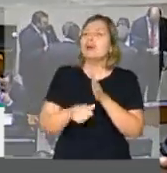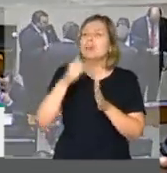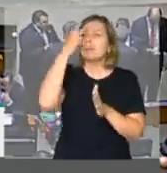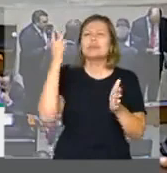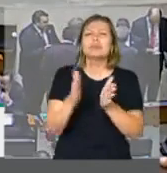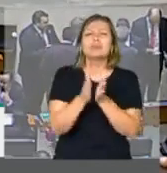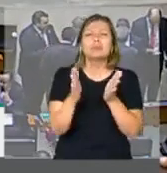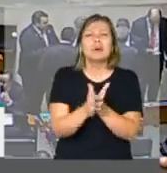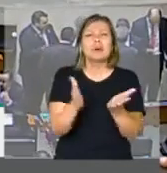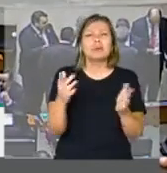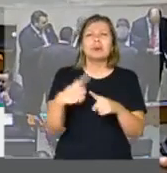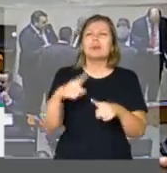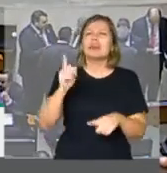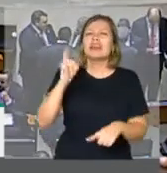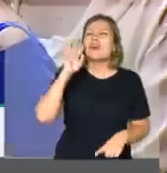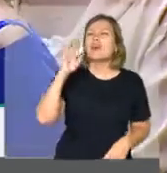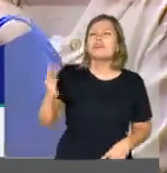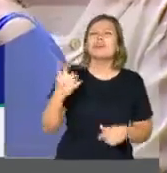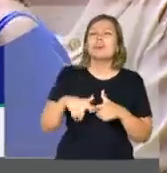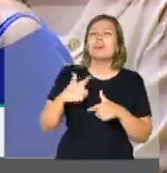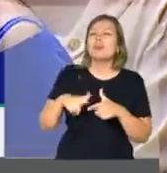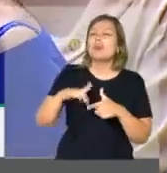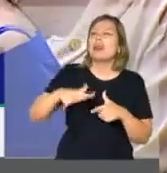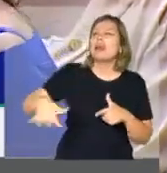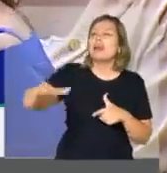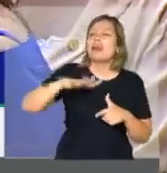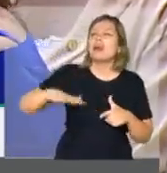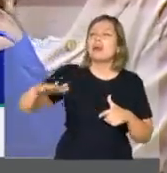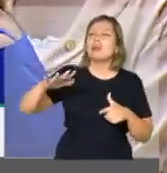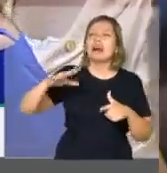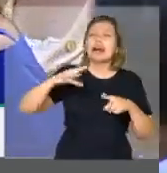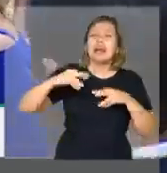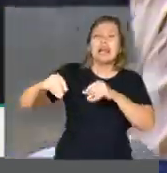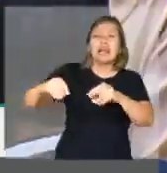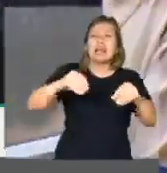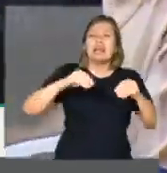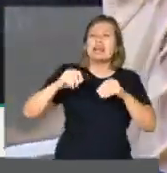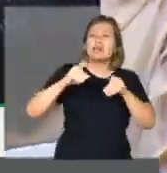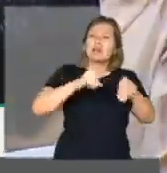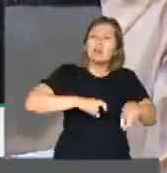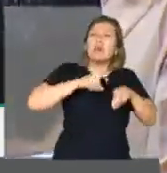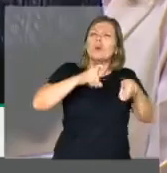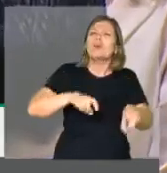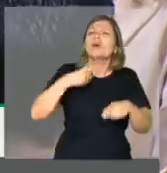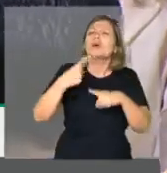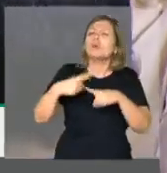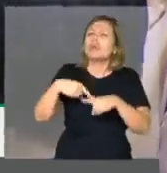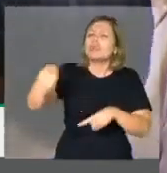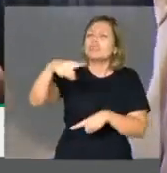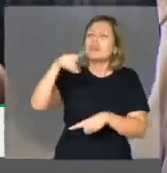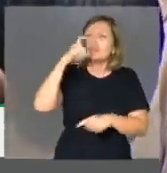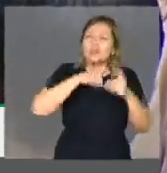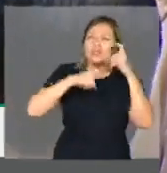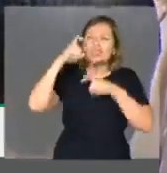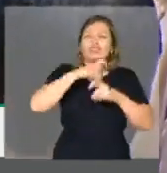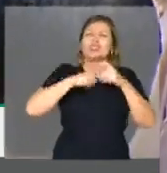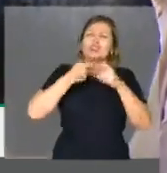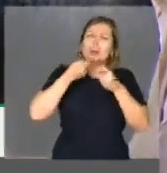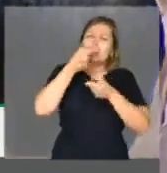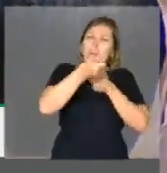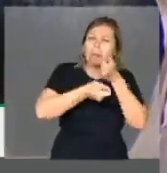enganaram? Por que não resolveram os problemas de assentamento de terra, de reforma agrária? Chega de mentira e enganação.